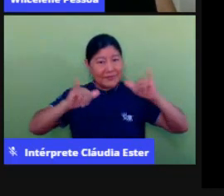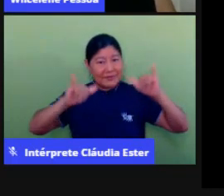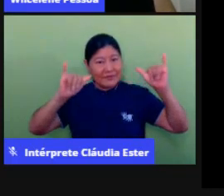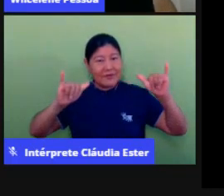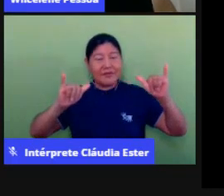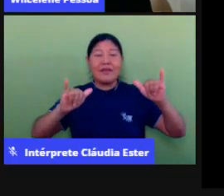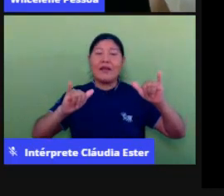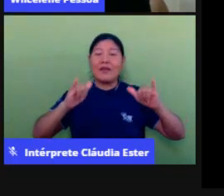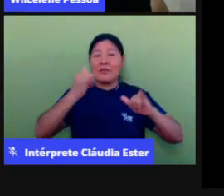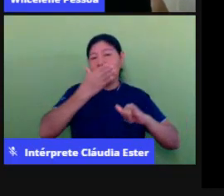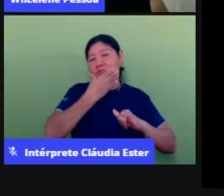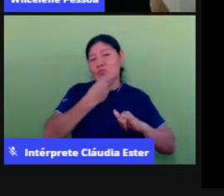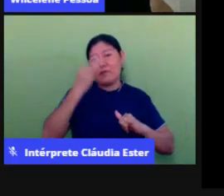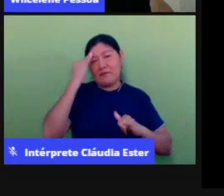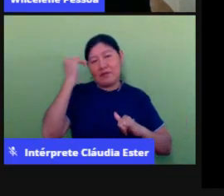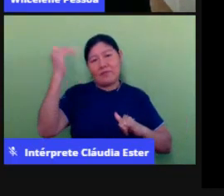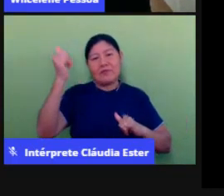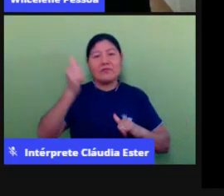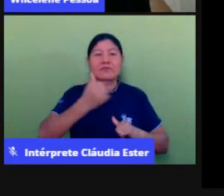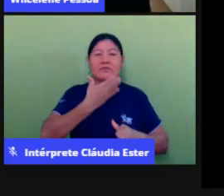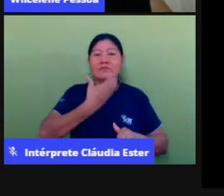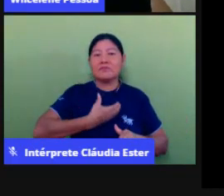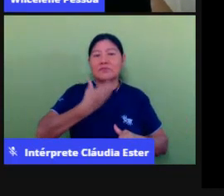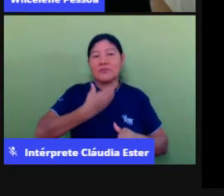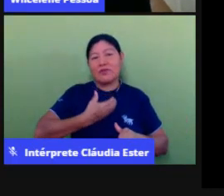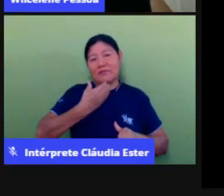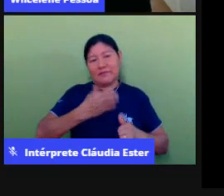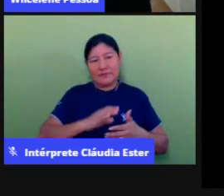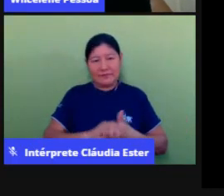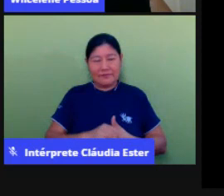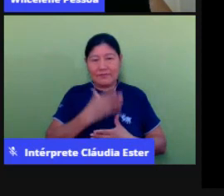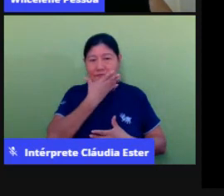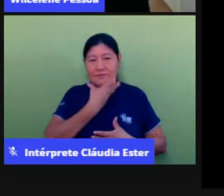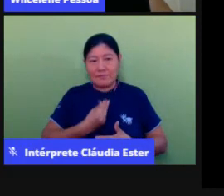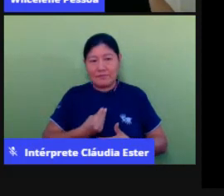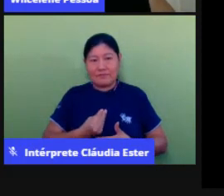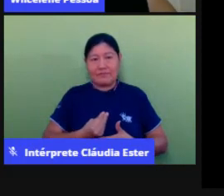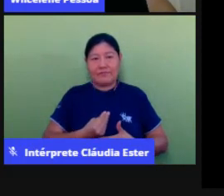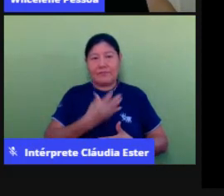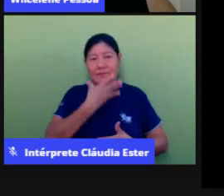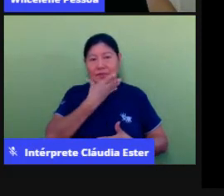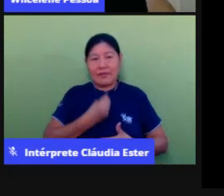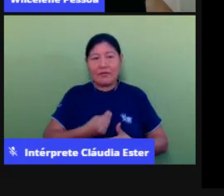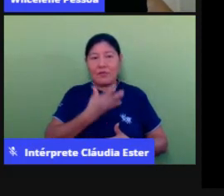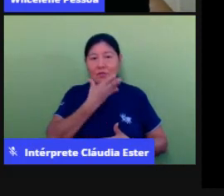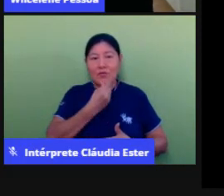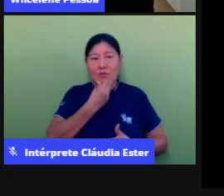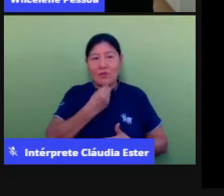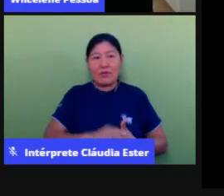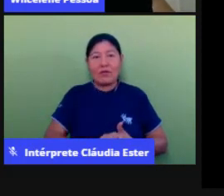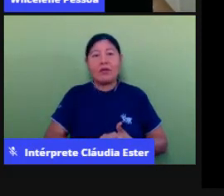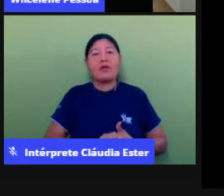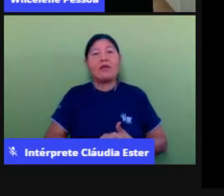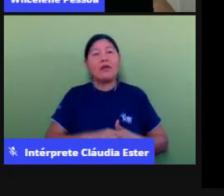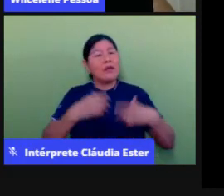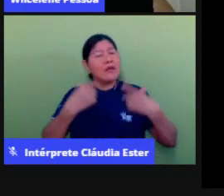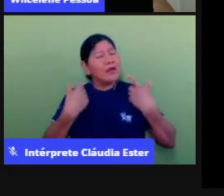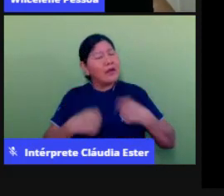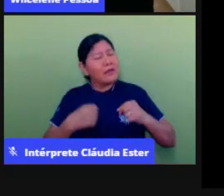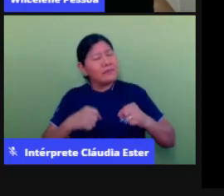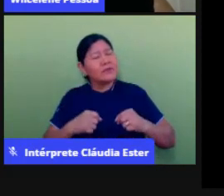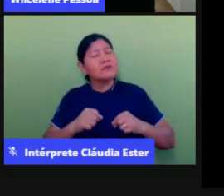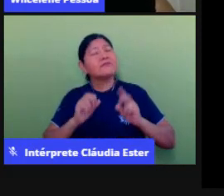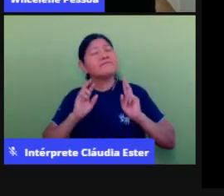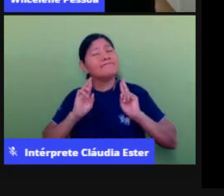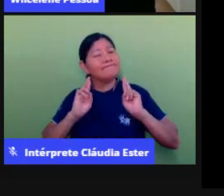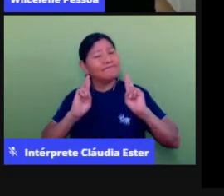que nós estamos vivendo. Então, ele vai nos dizer assim: é preciso ter esperança,